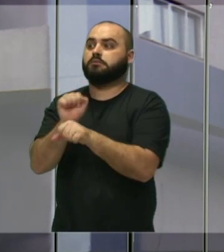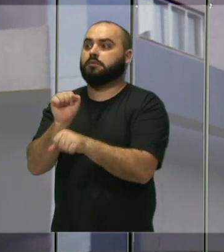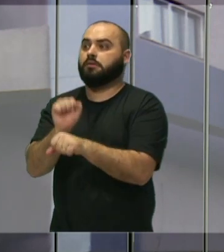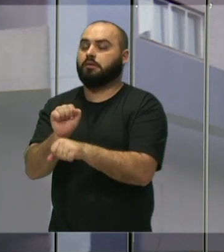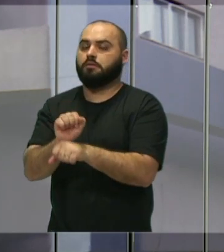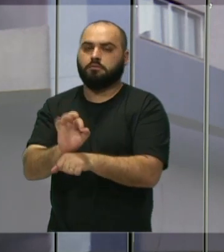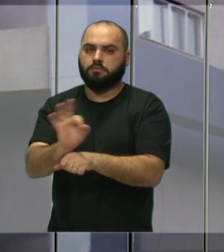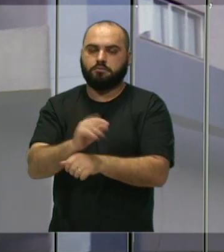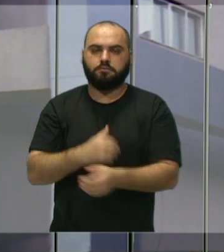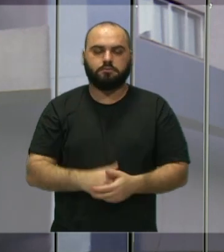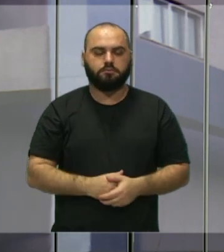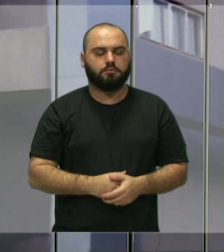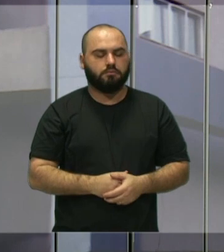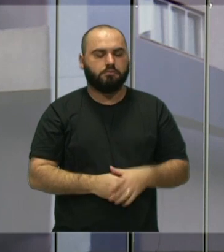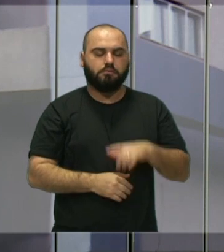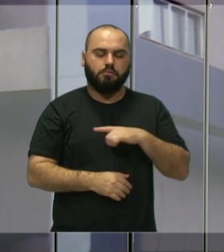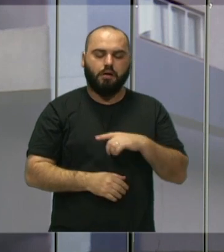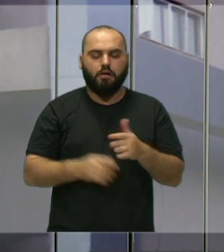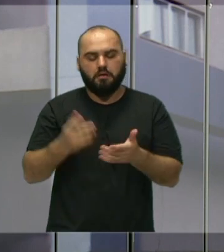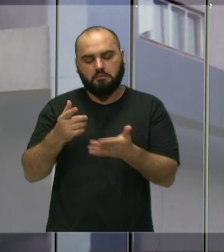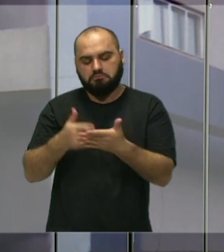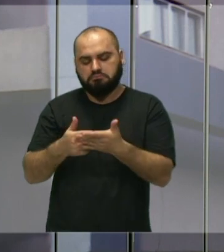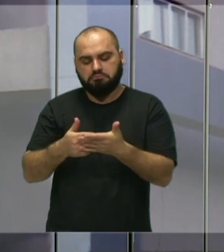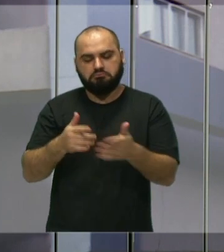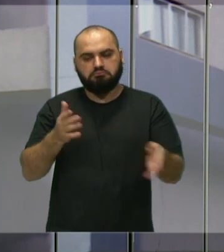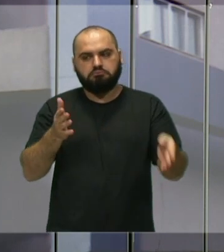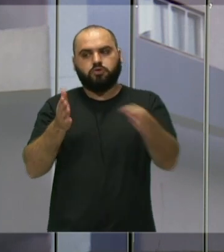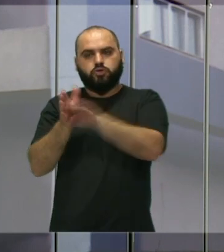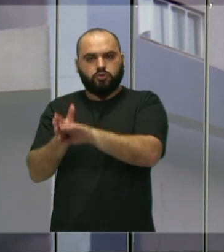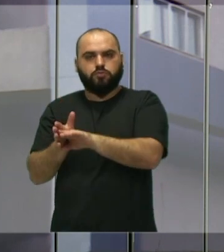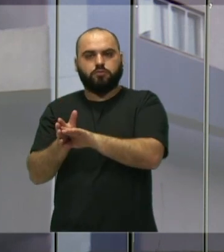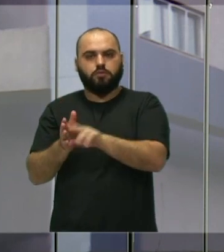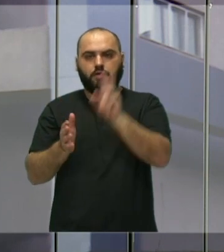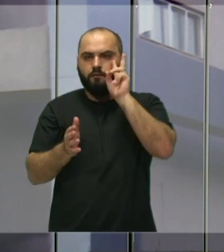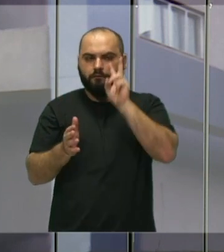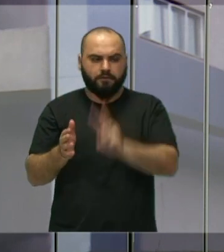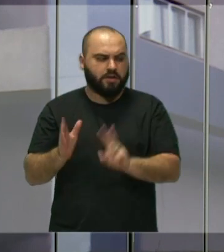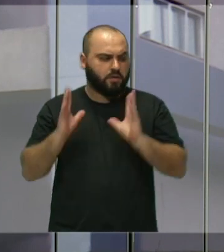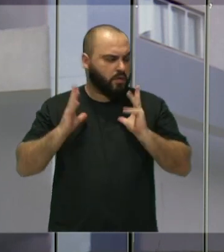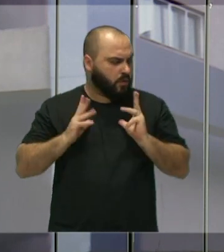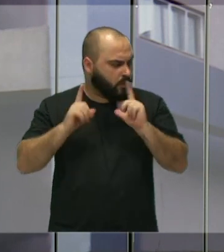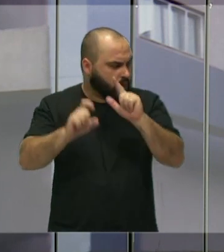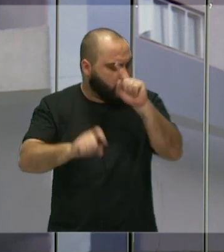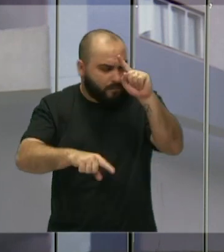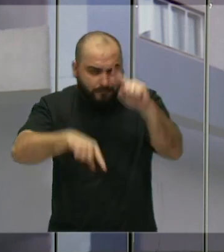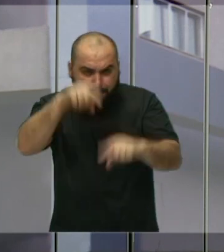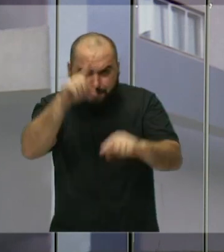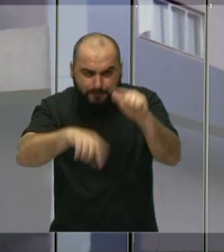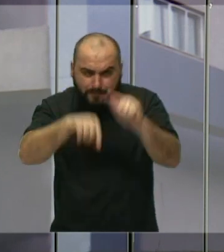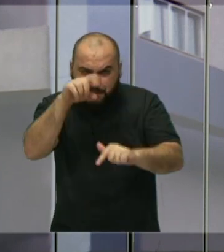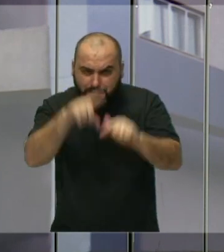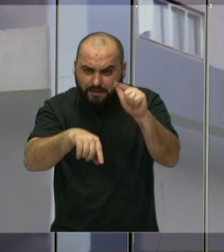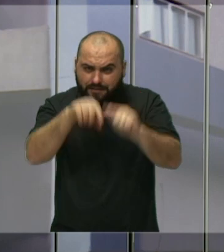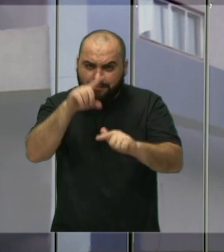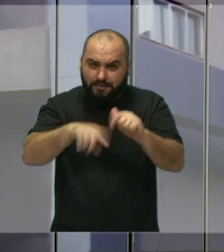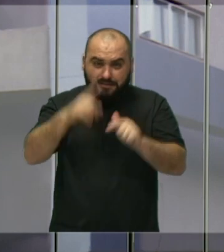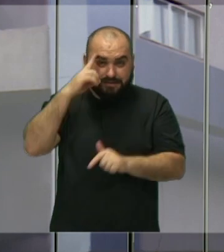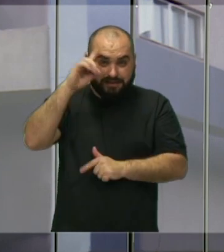situação chegou ao meu conhecimento, eu verifiquei todo o material que era possível ser verificado naquele mesmo